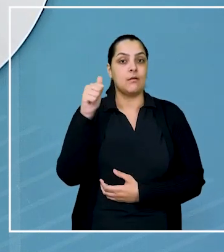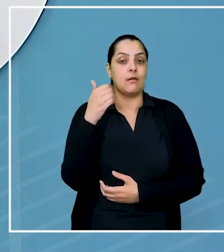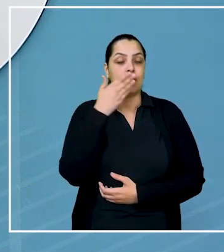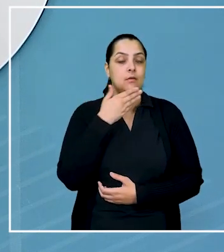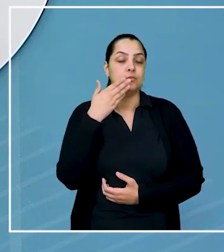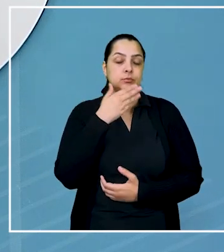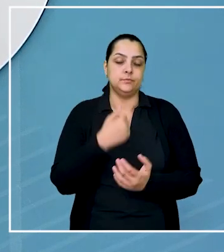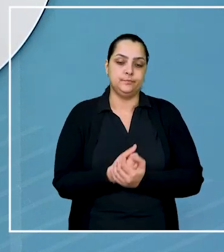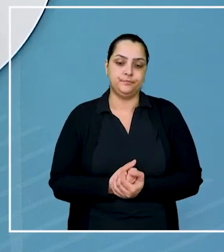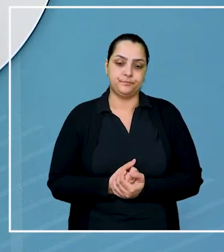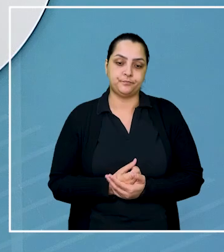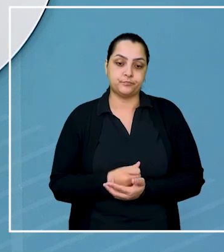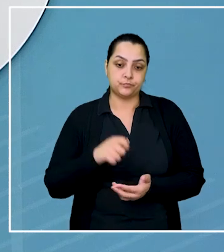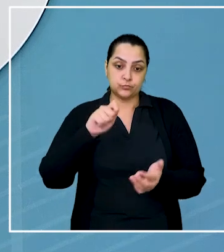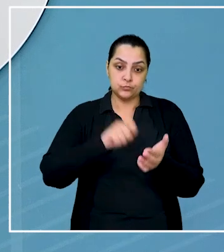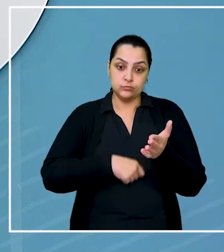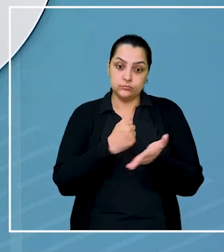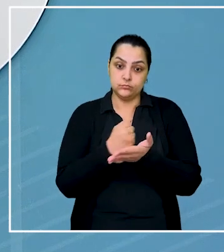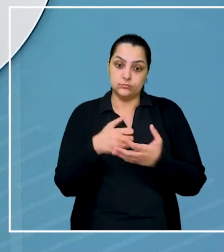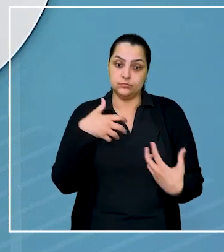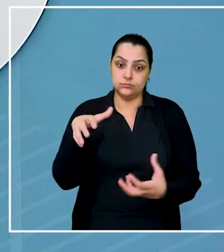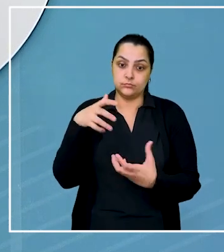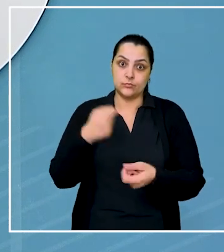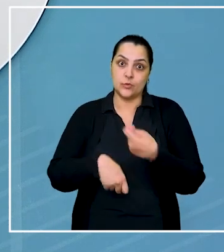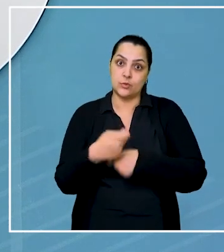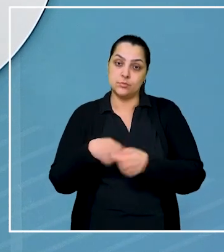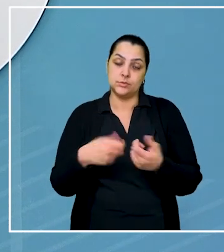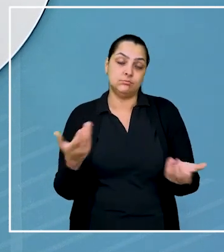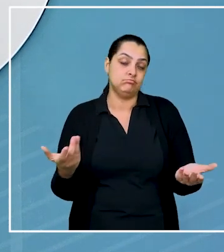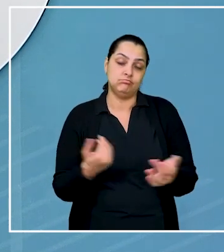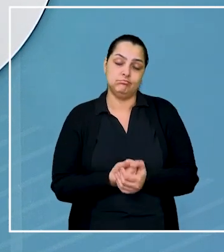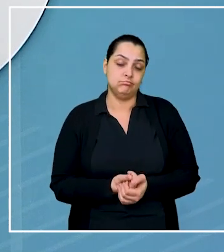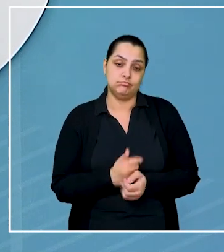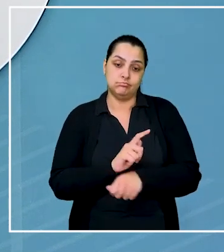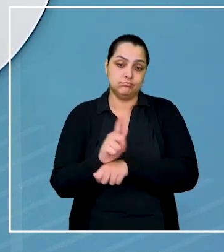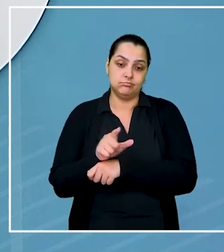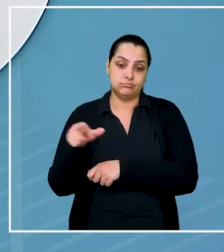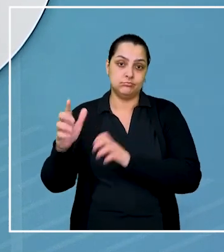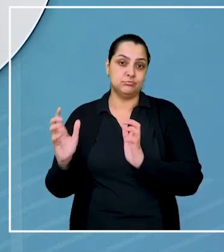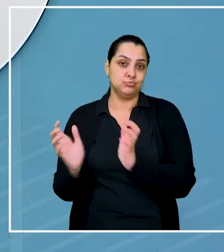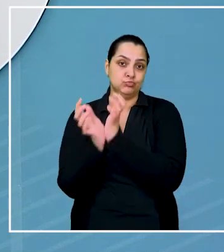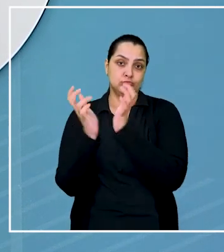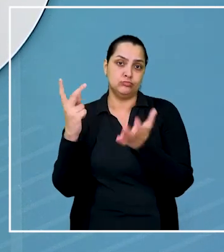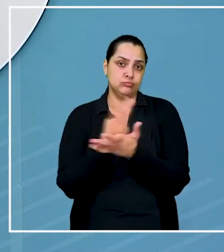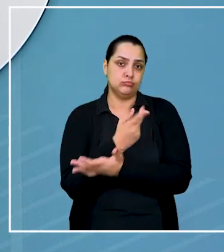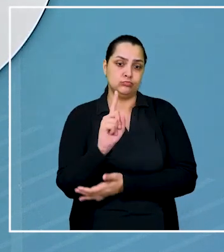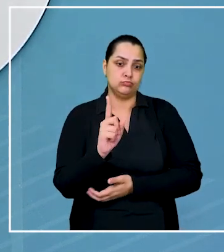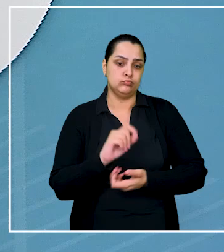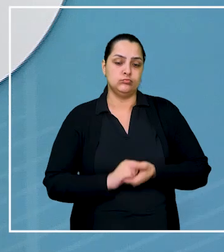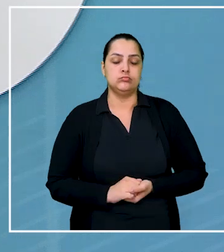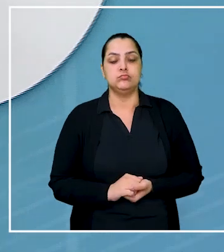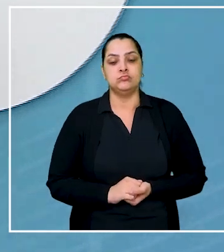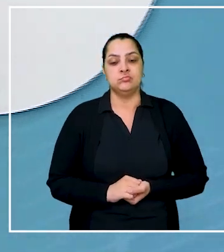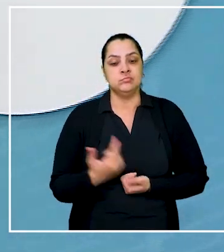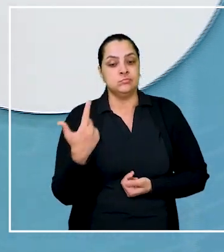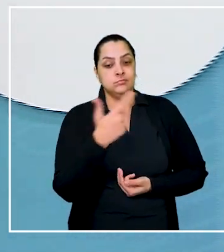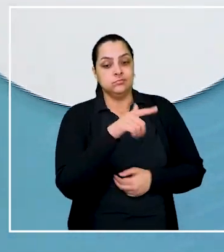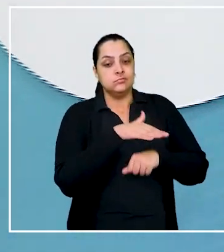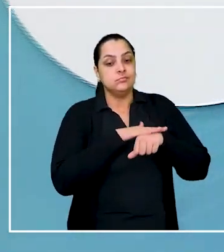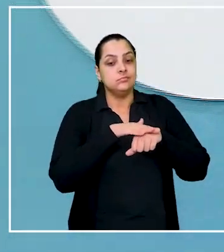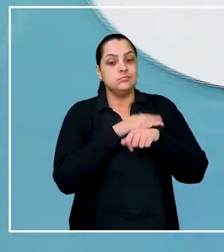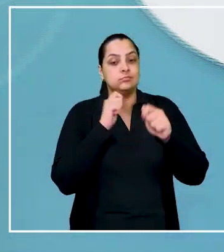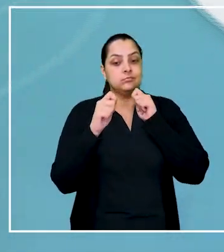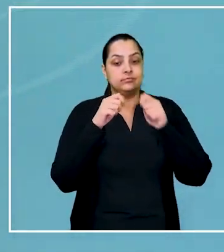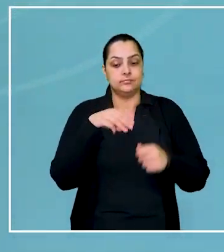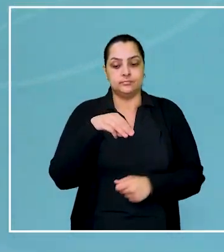de cana-de-açúcar. Para o colegiado, o contrato de fornecimento era comercial, sem ingerência da usina na atividade. Eu vou aqui para a nossa outra